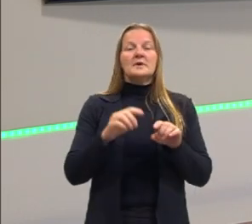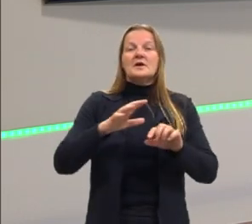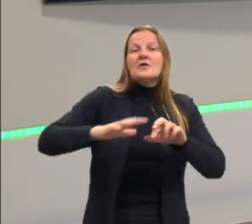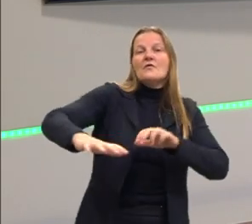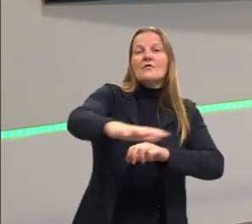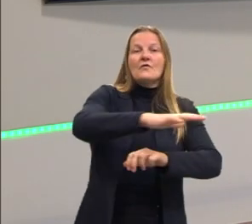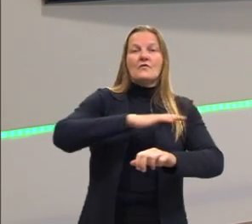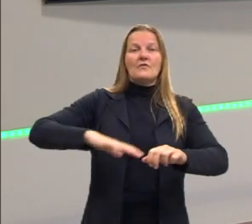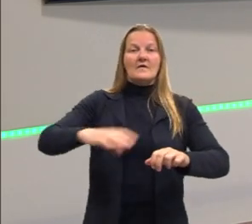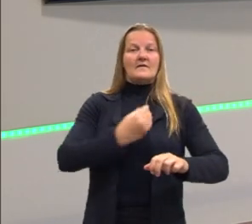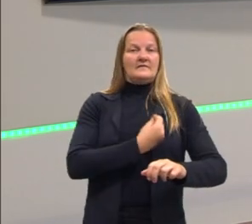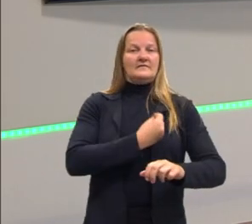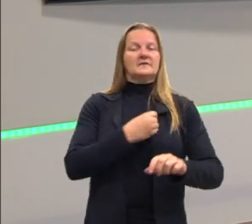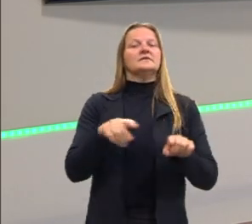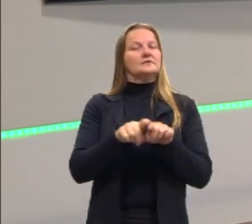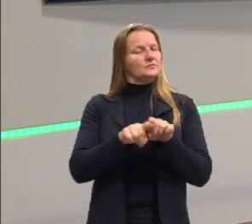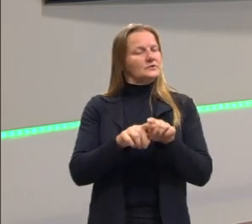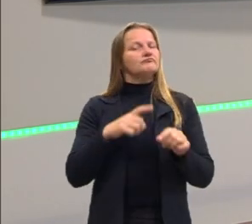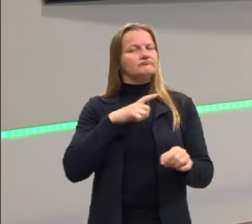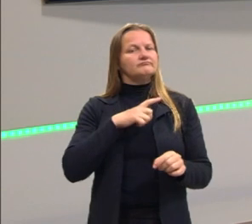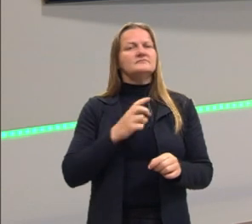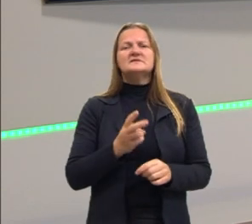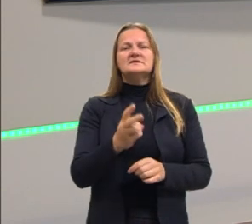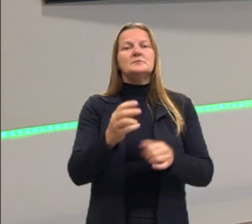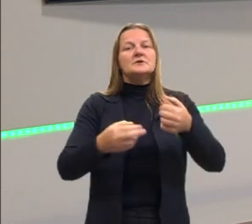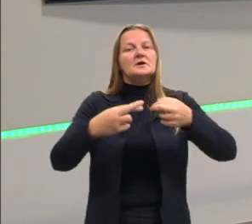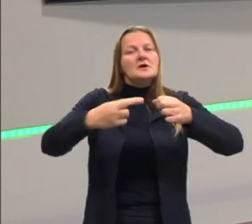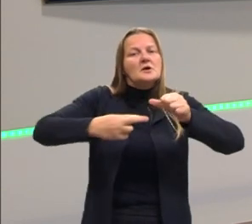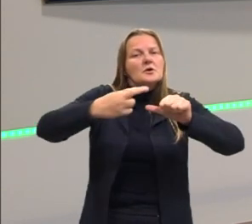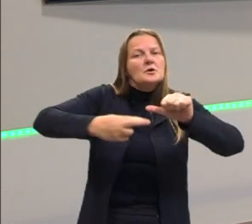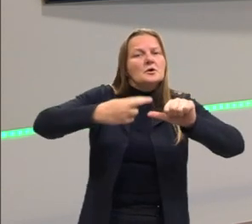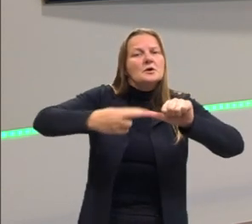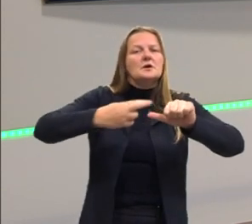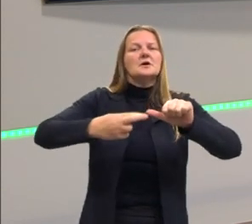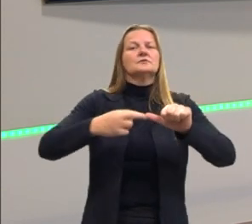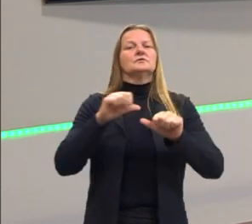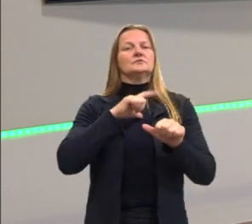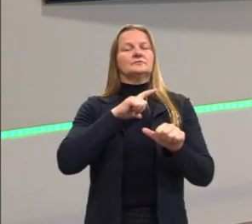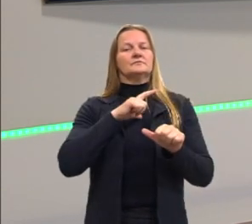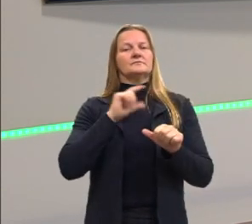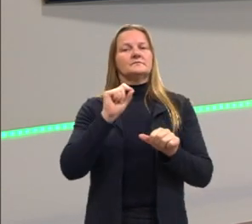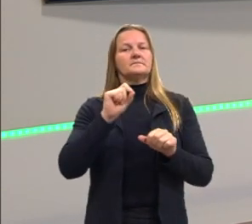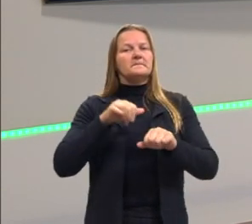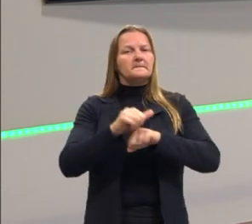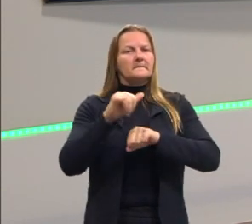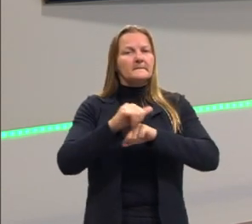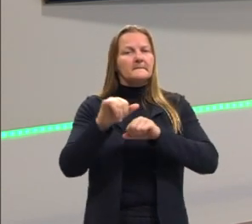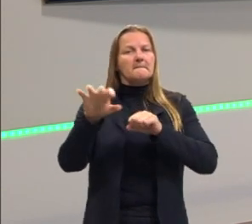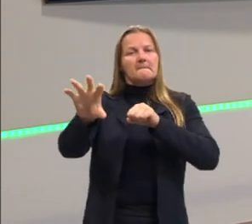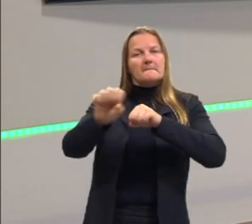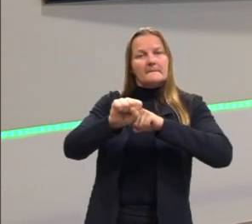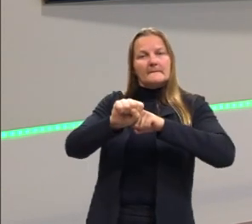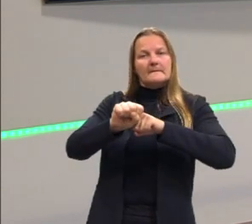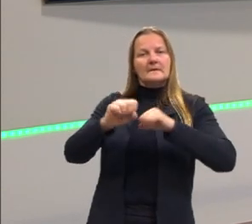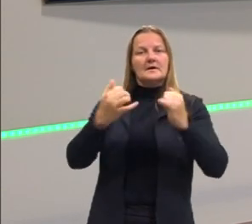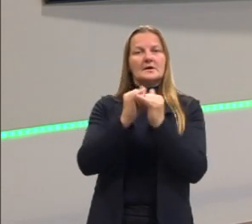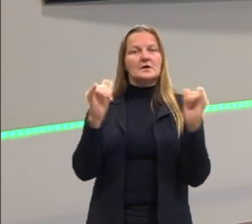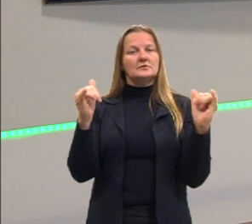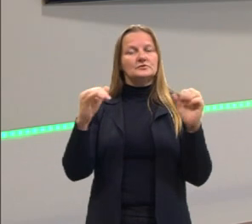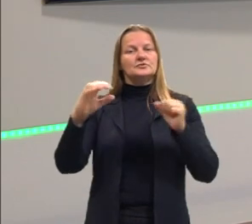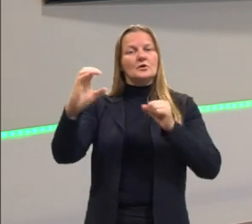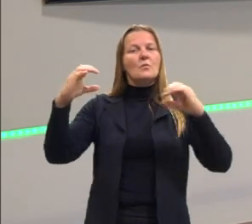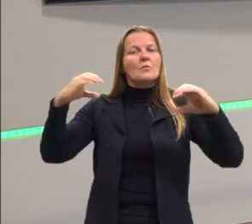nós estamos vivendo né Essas reações elas podem ocorrer essas trocas de energia na